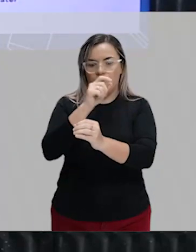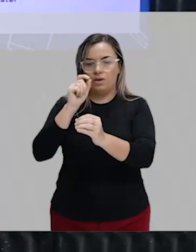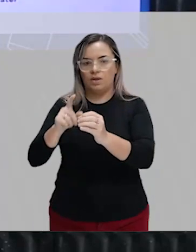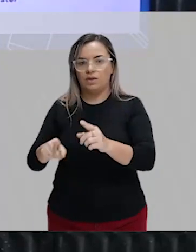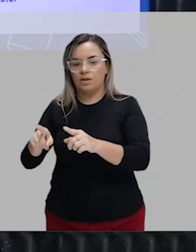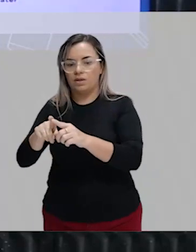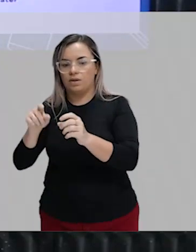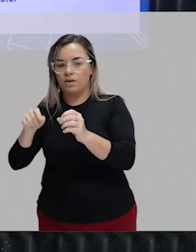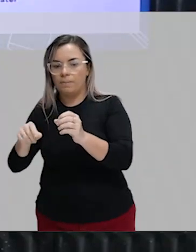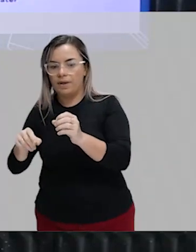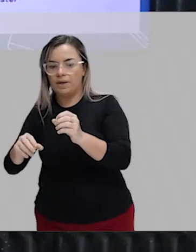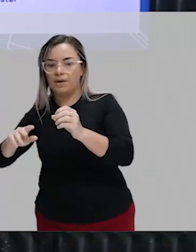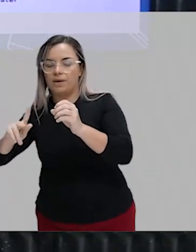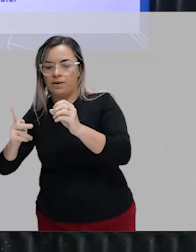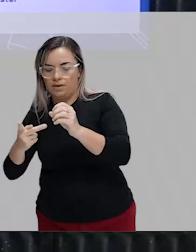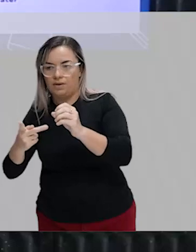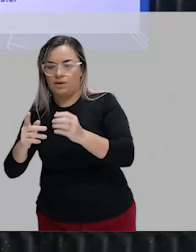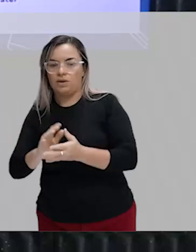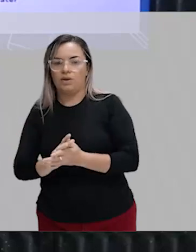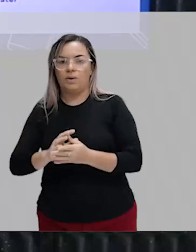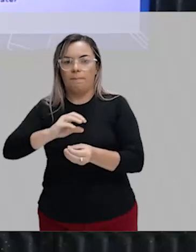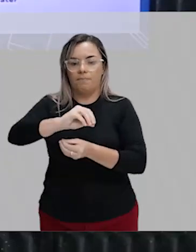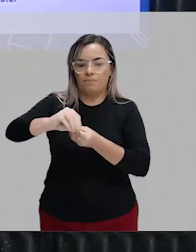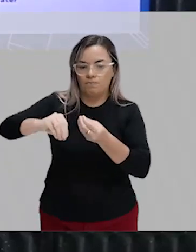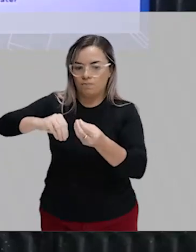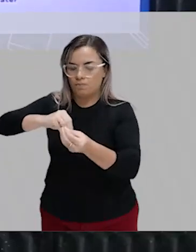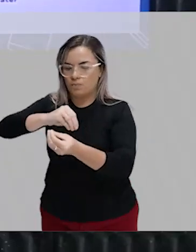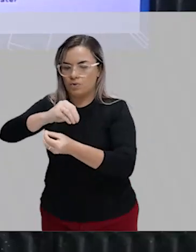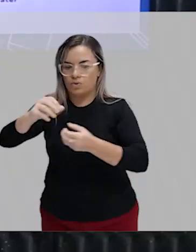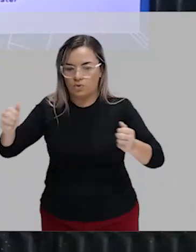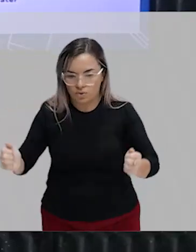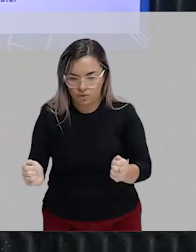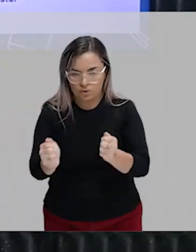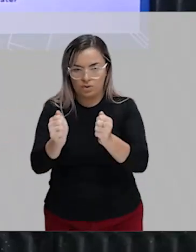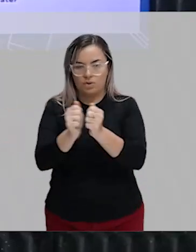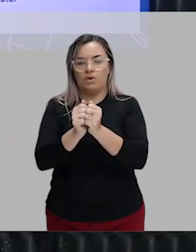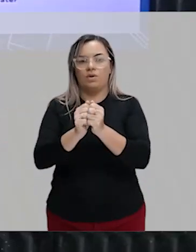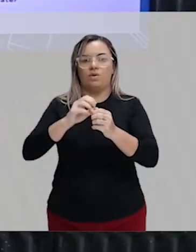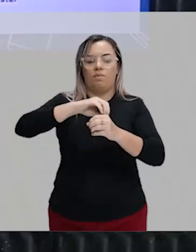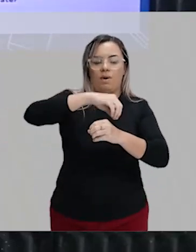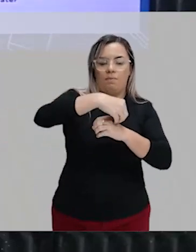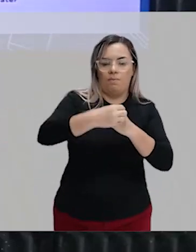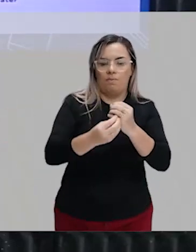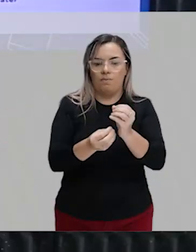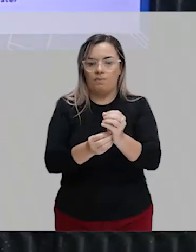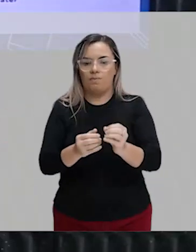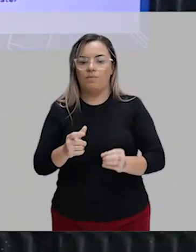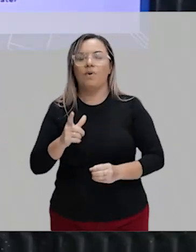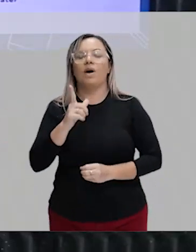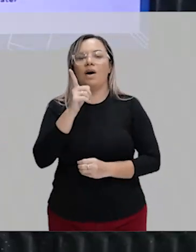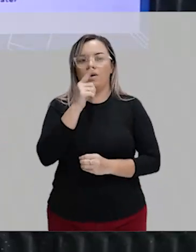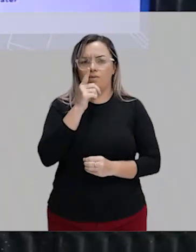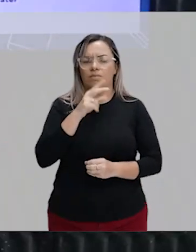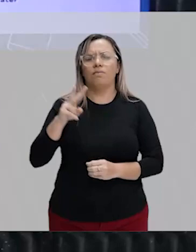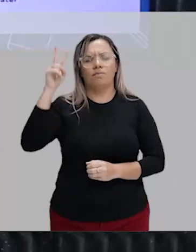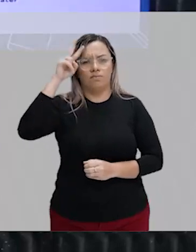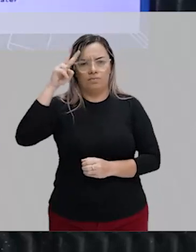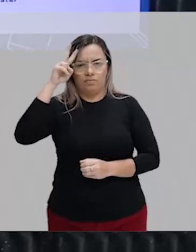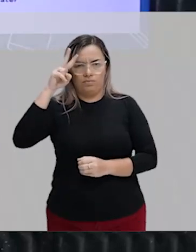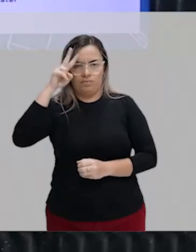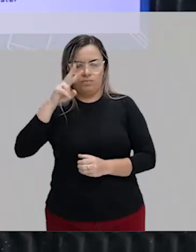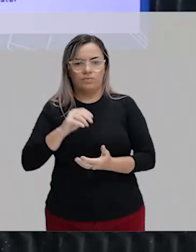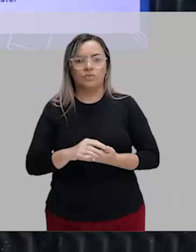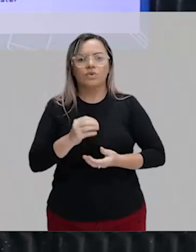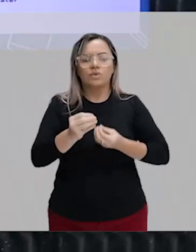dois, vai formar o quê? Uma molécula de água. Porque vamos lembrar que a molécula de água ela é formada por um átomo de